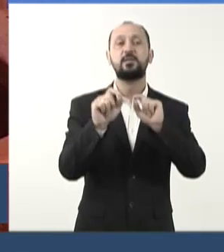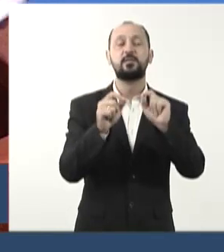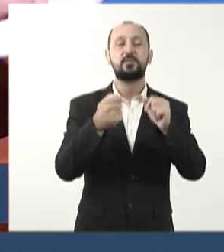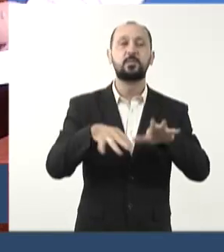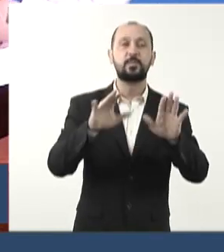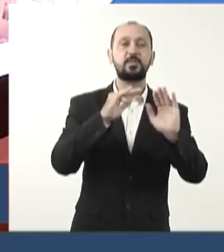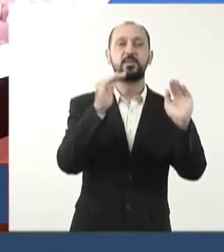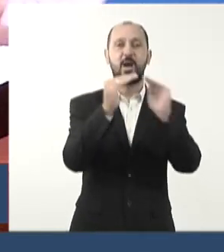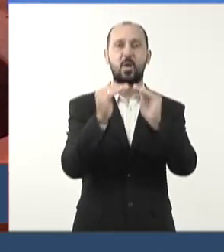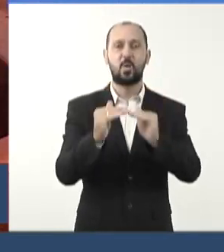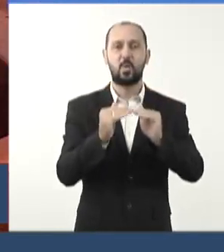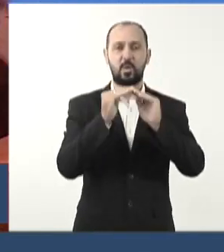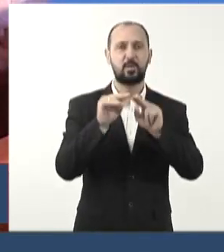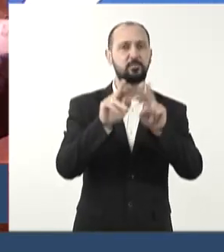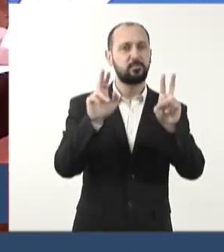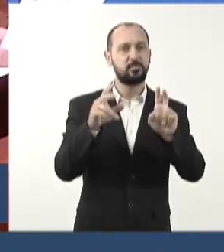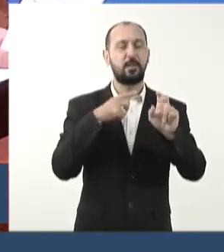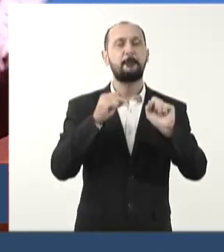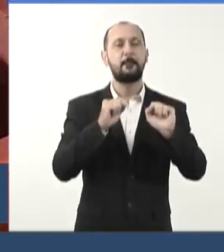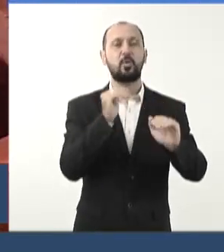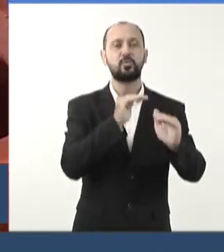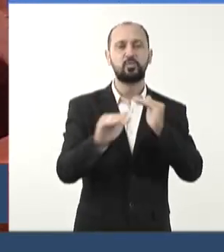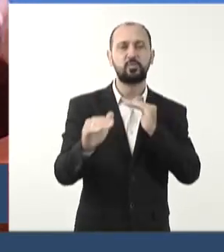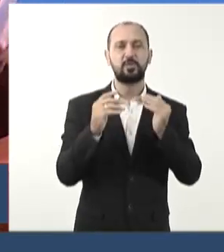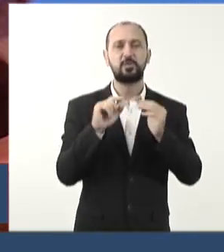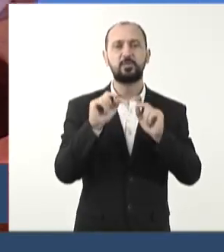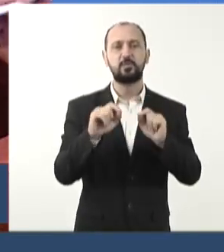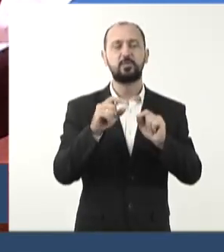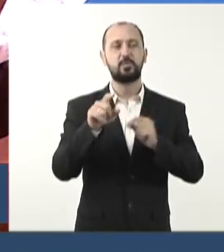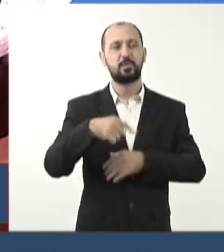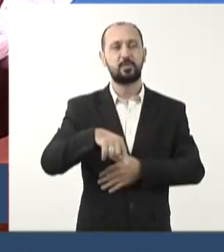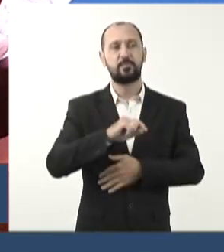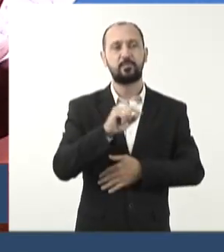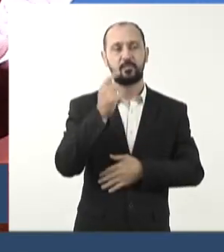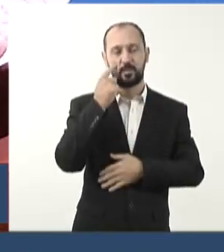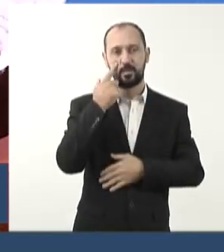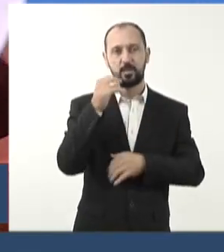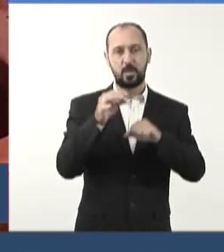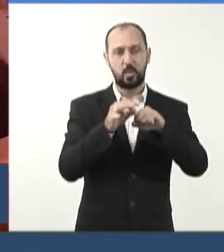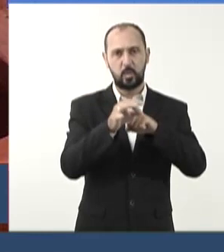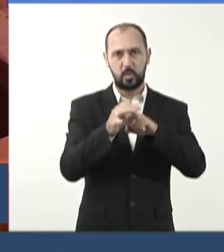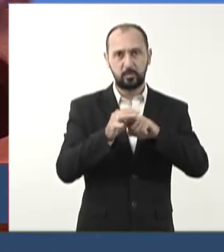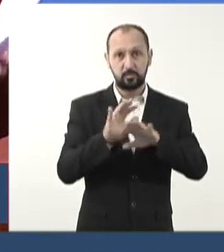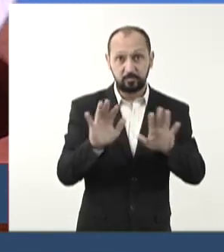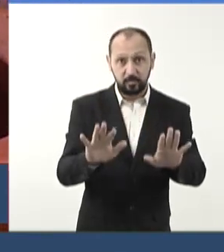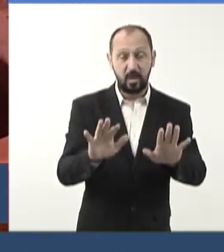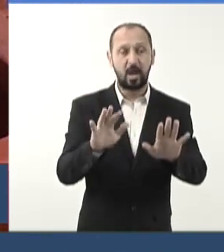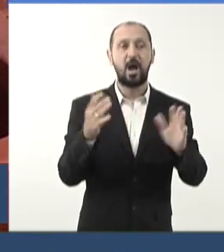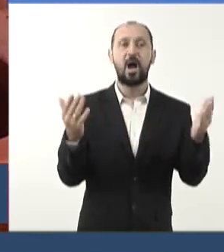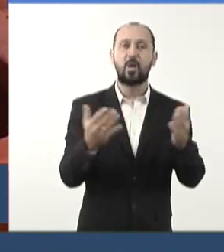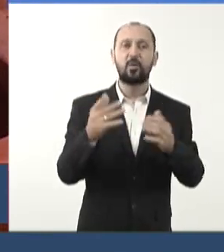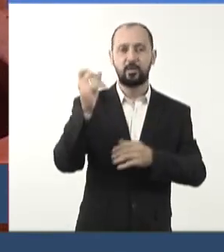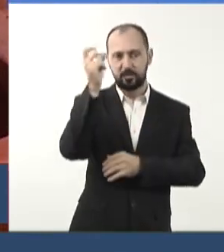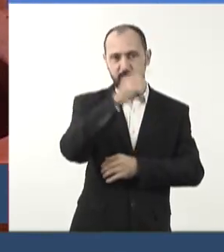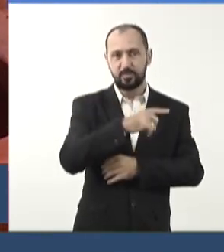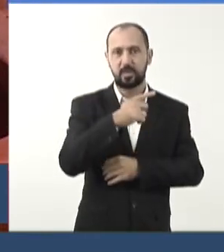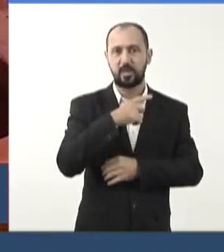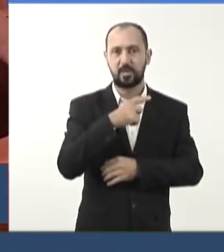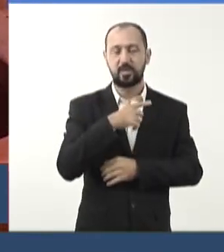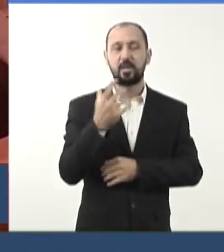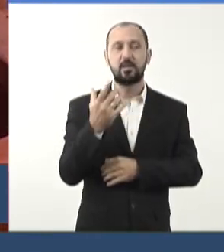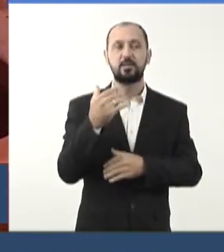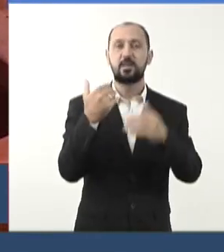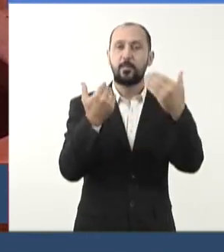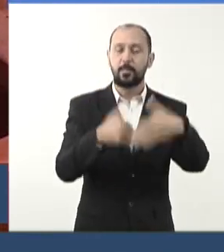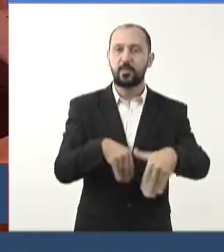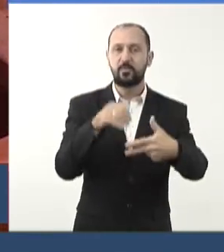precisa concordar com o tema, ela pode discordar, desde que seja argumentativa. Agora, a grande dificuldade que se tem nessa